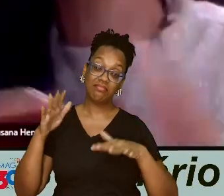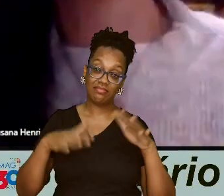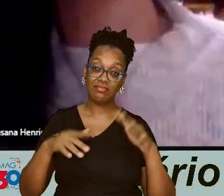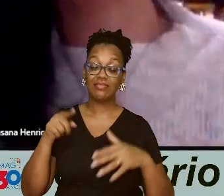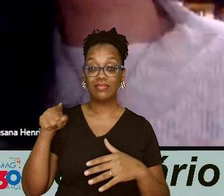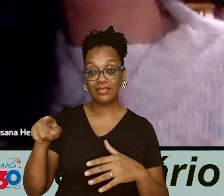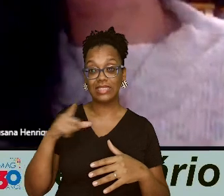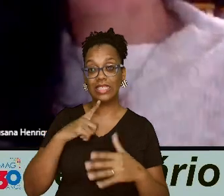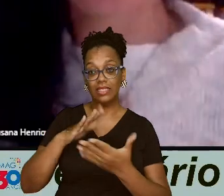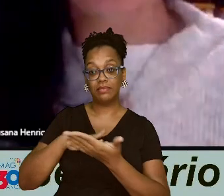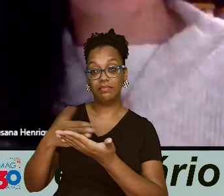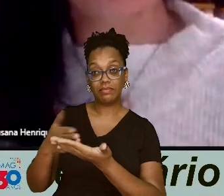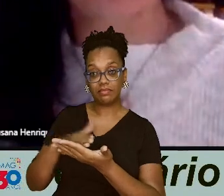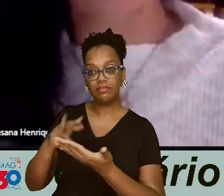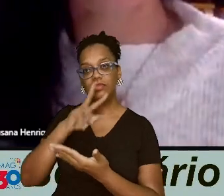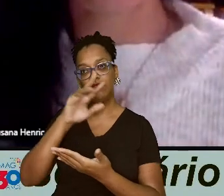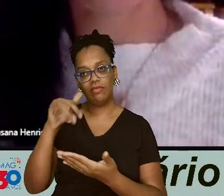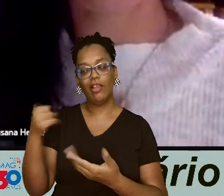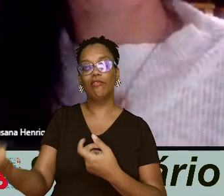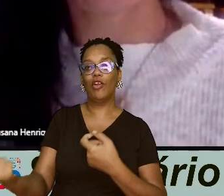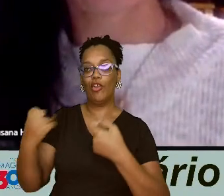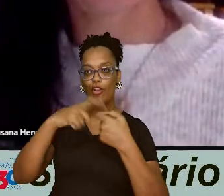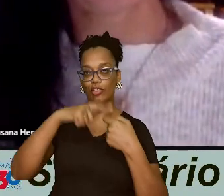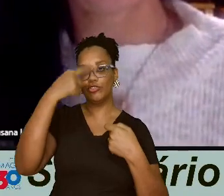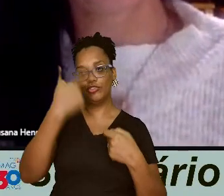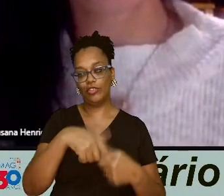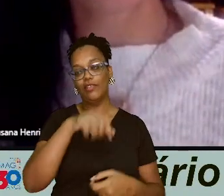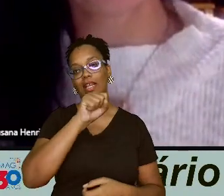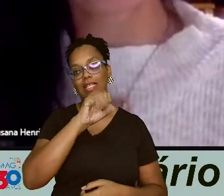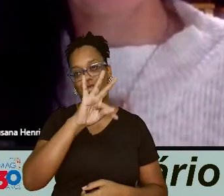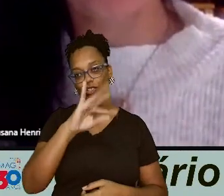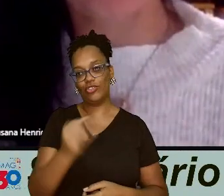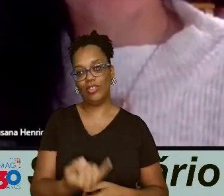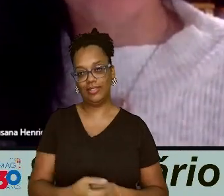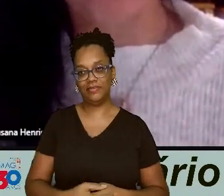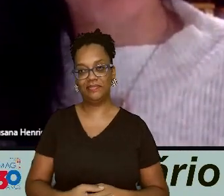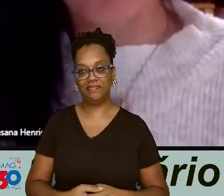essas interpretações vão chegar de novo no STJ. Okay.